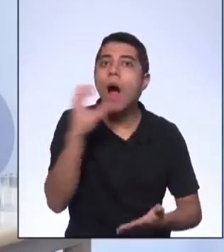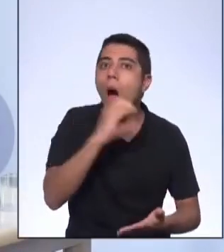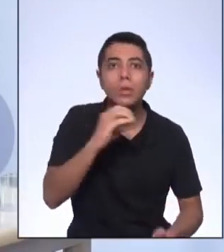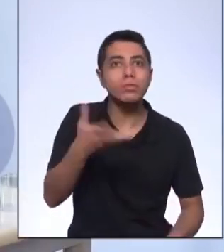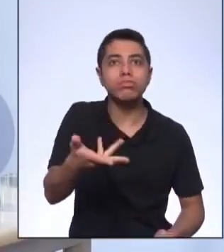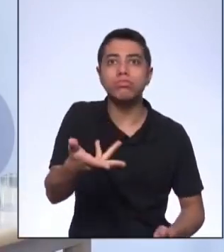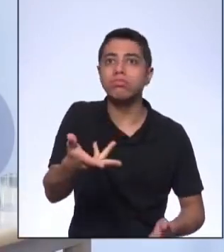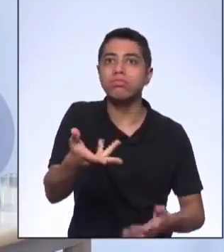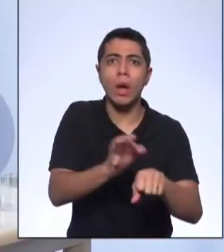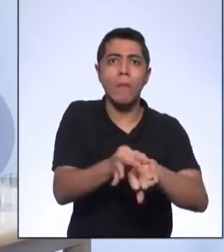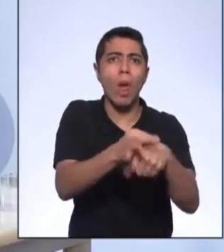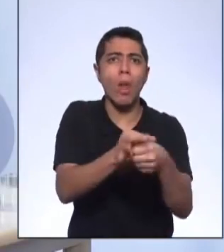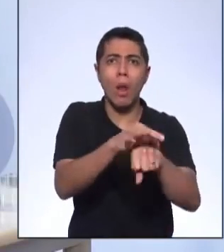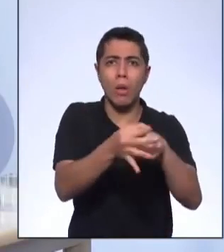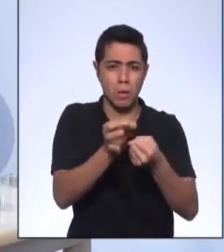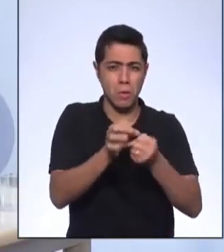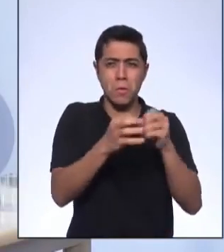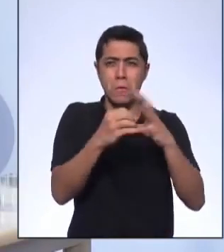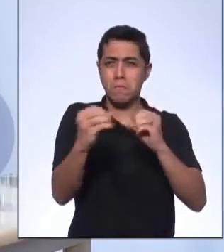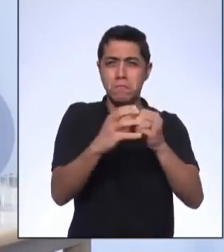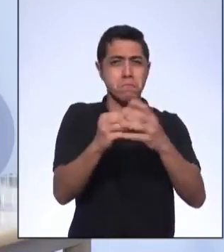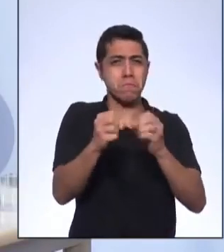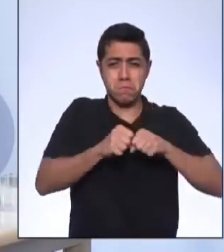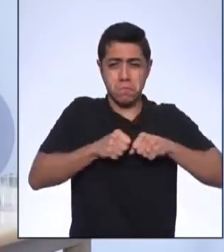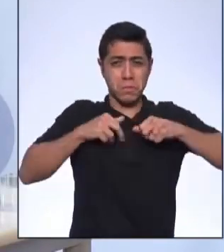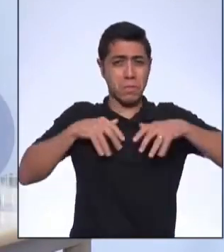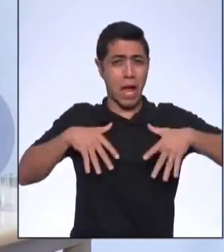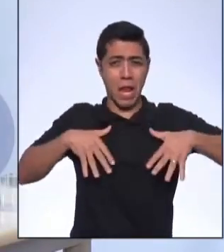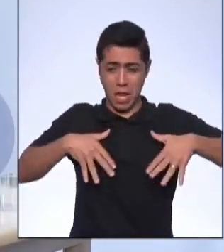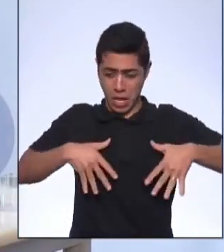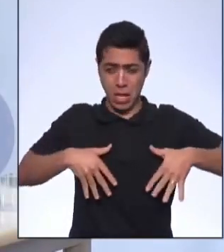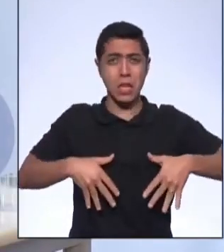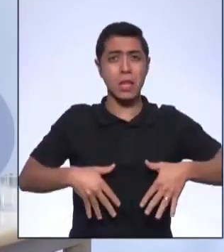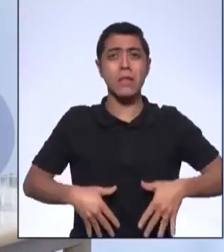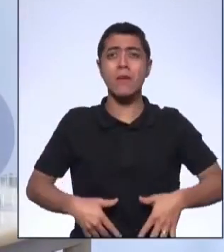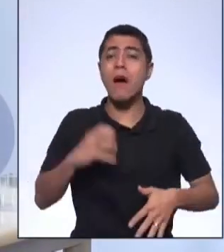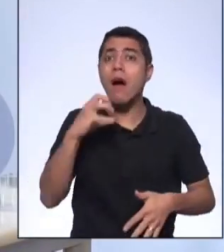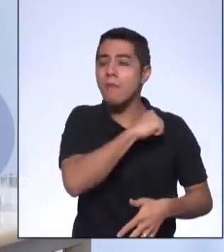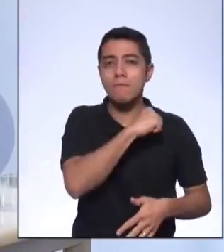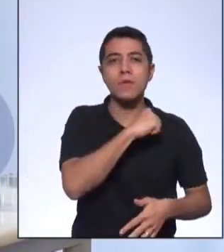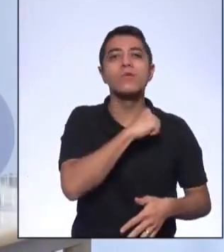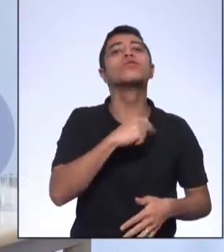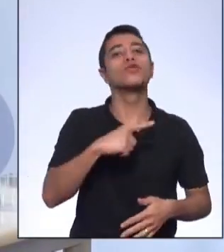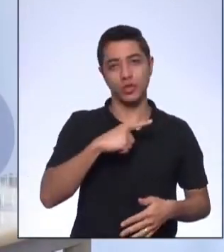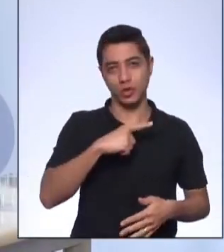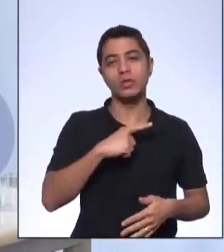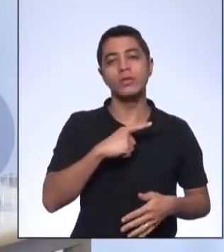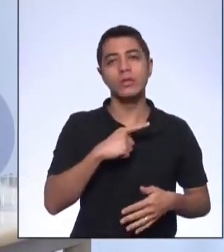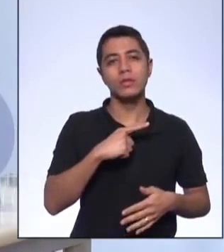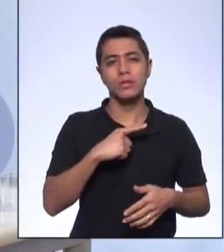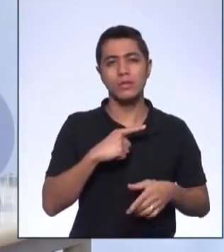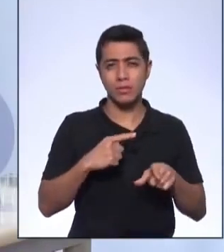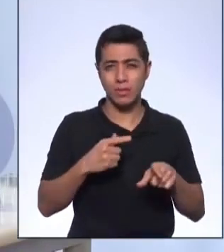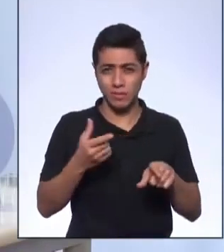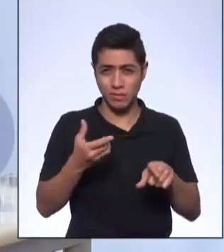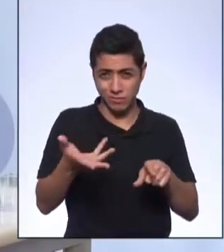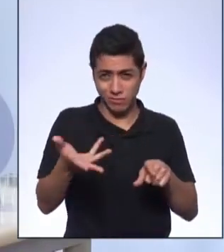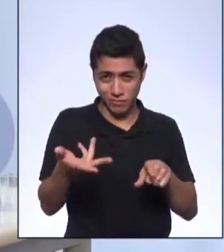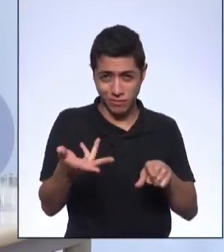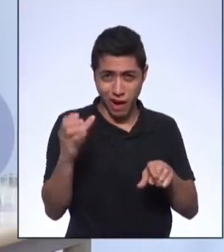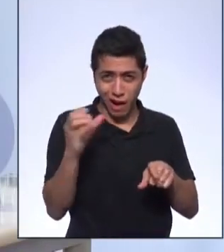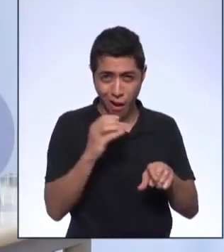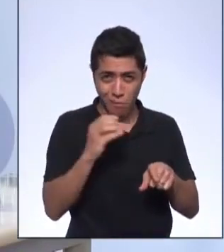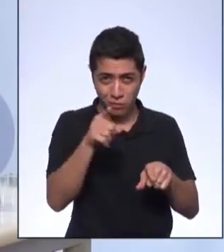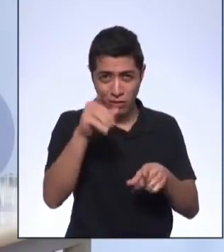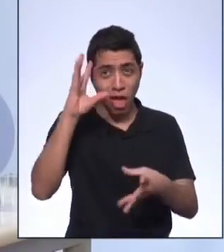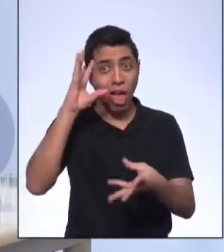Então, as células multiplicando-se rapidamente não quer dizer que, por isso, elas são células cancerígenas ou